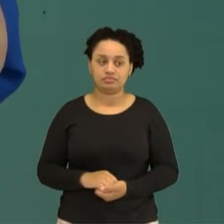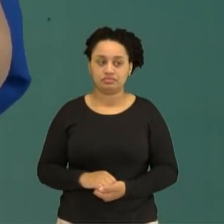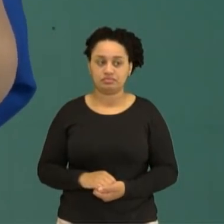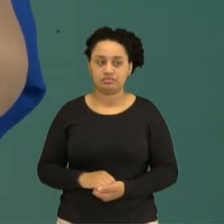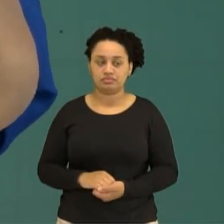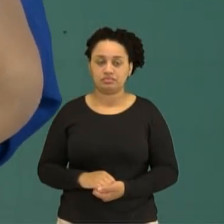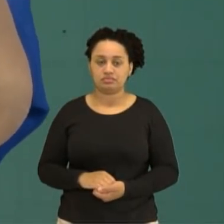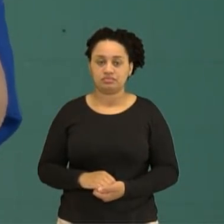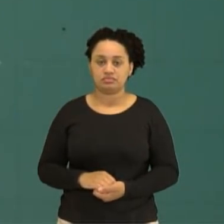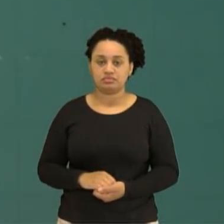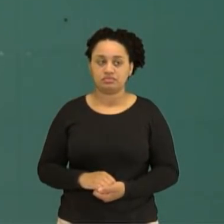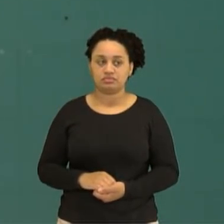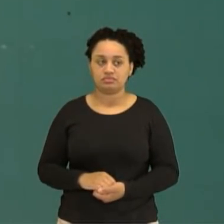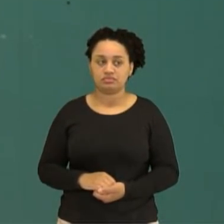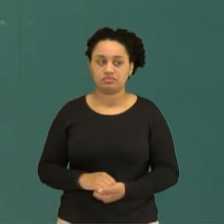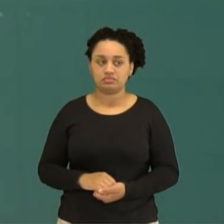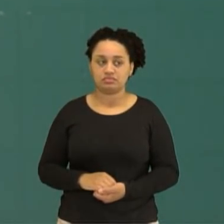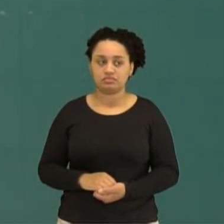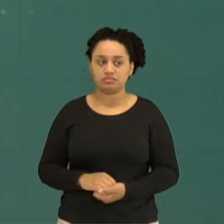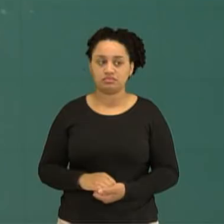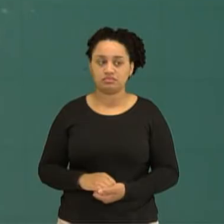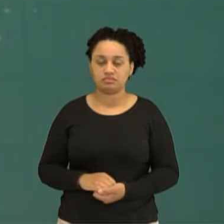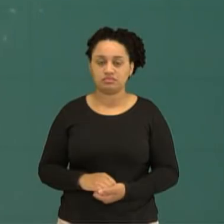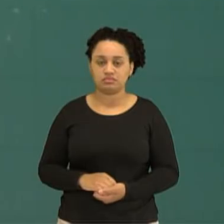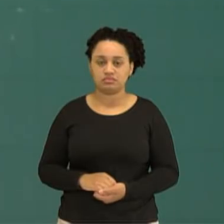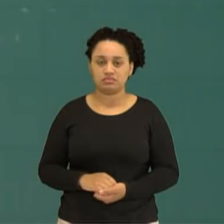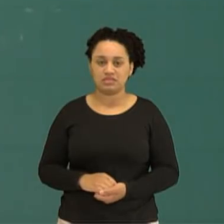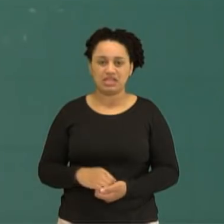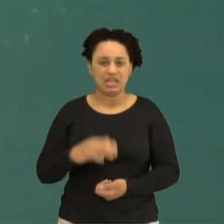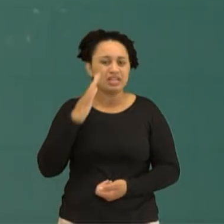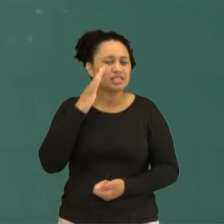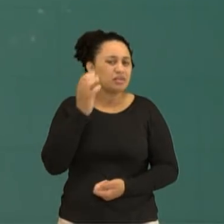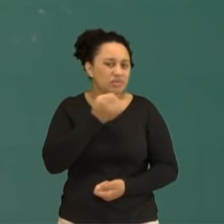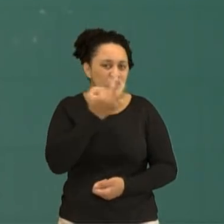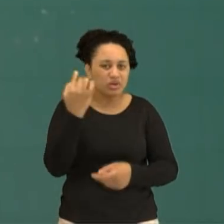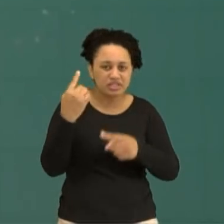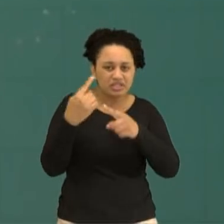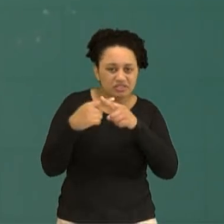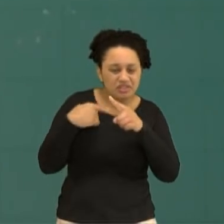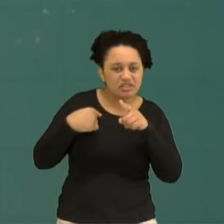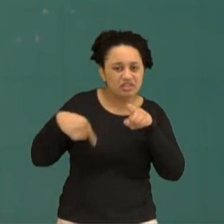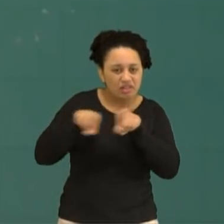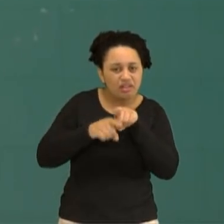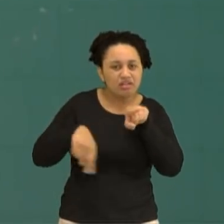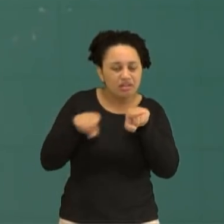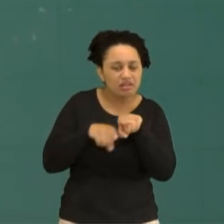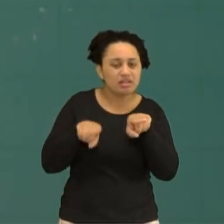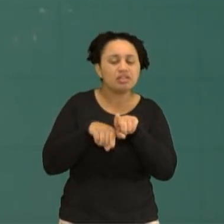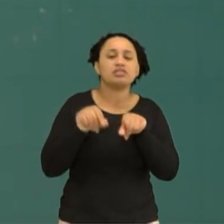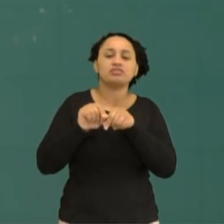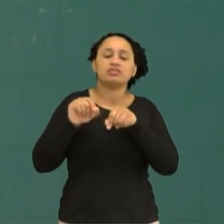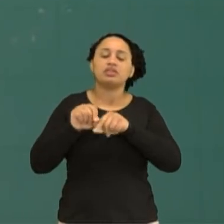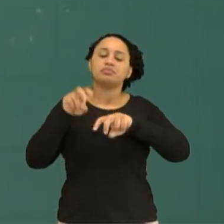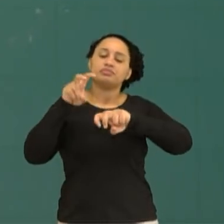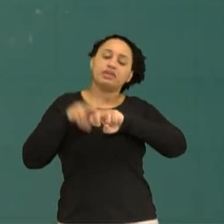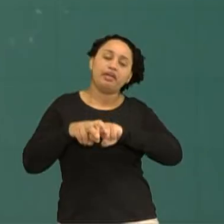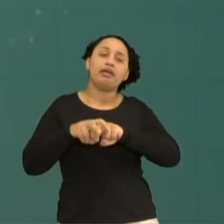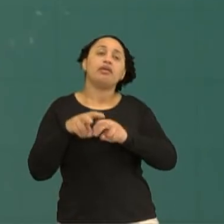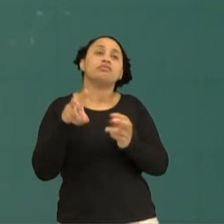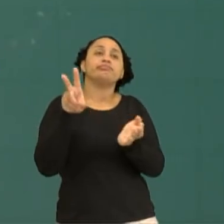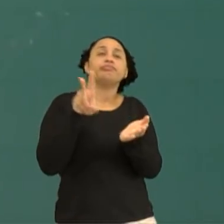expira. Sabe quantas vezes nós fazemos isso em repouso? Em repouso, quando eu digo em repouso, eu digo sentado,